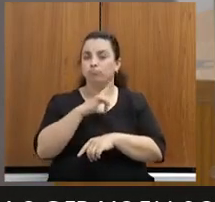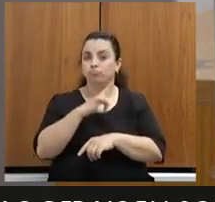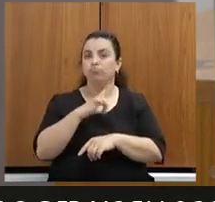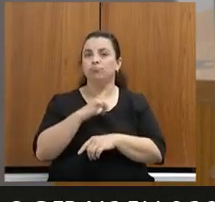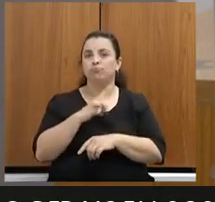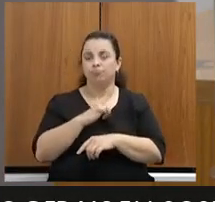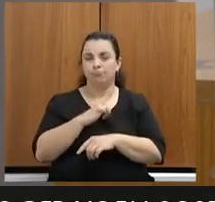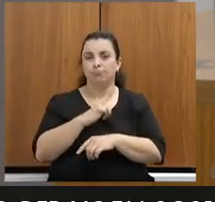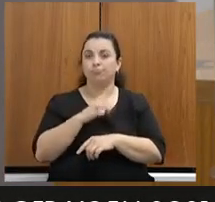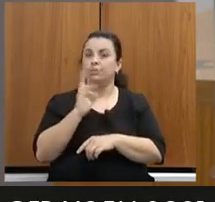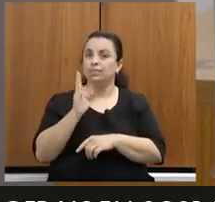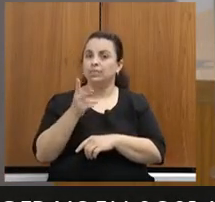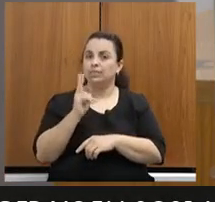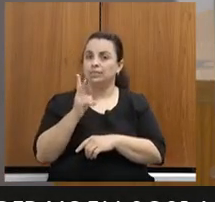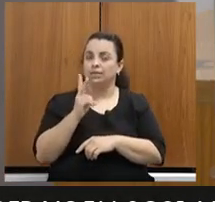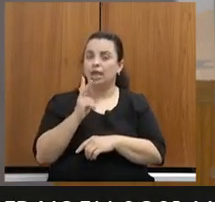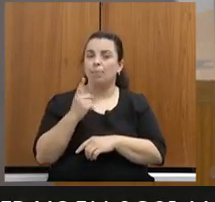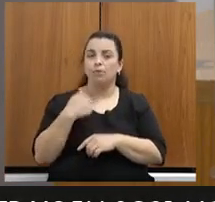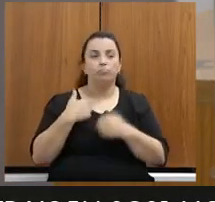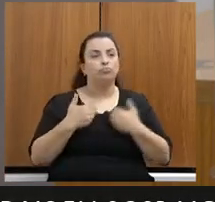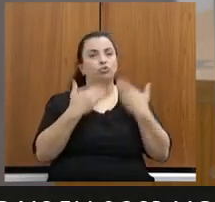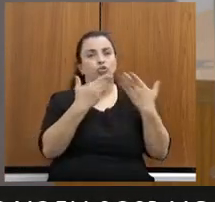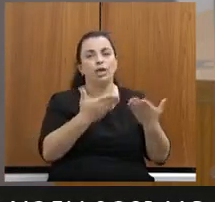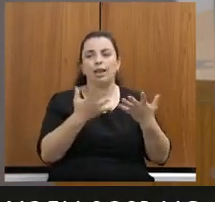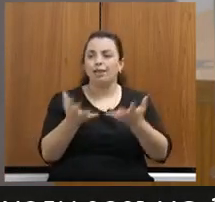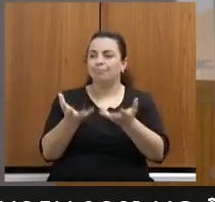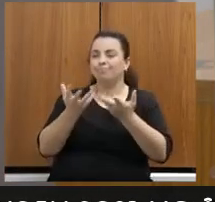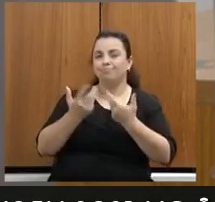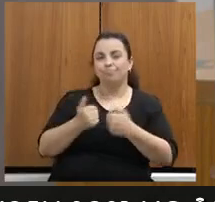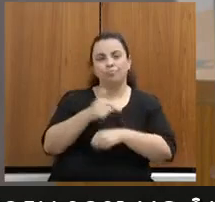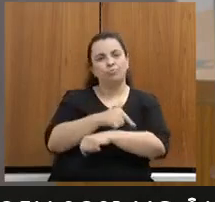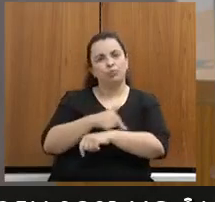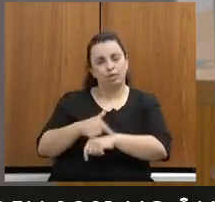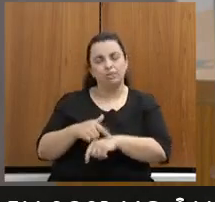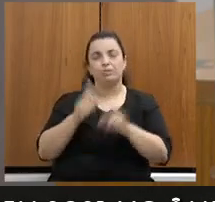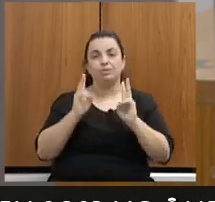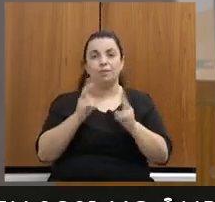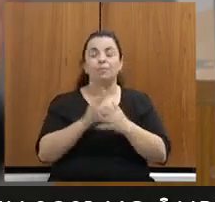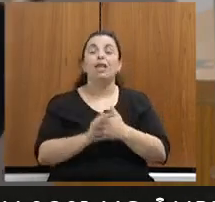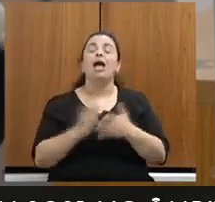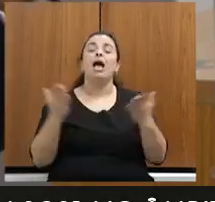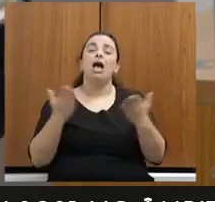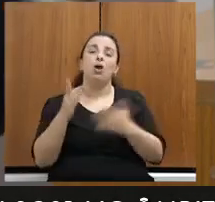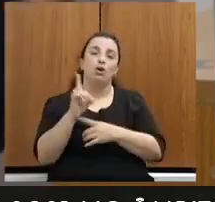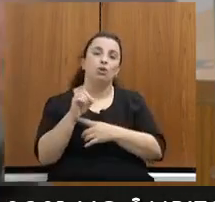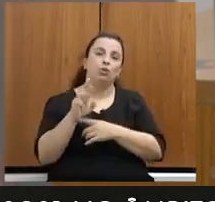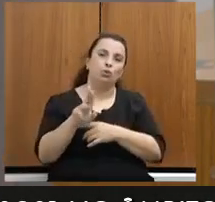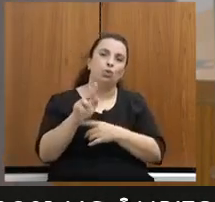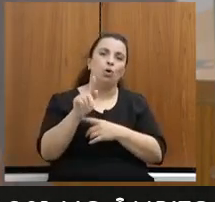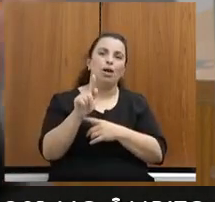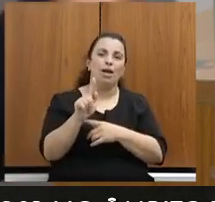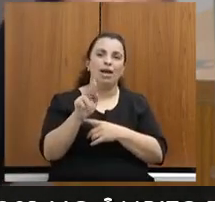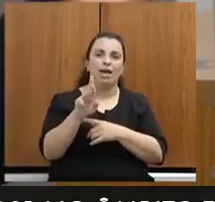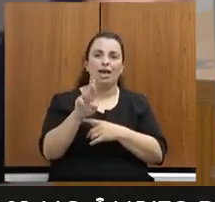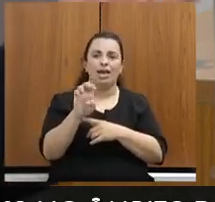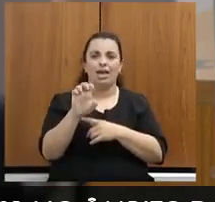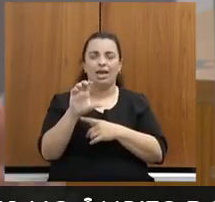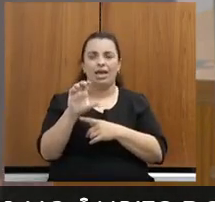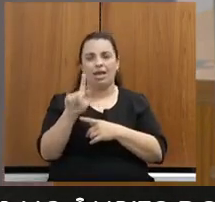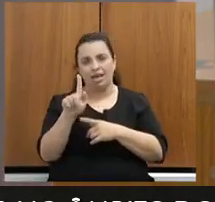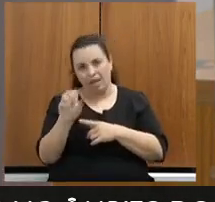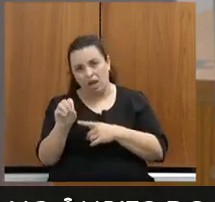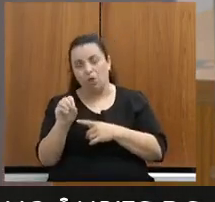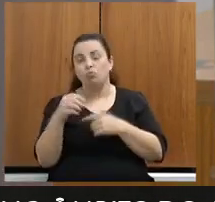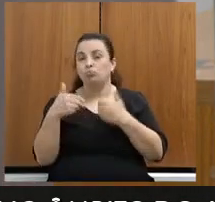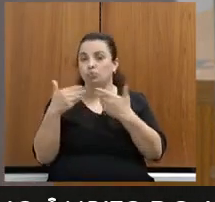gente é recebido lá e aí o doutor Greco chegando aí agora né a gente se torna a falar aqui